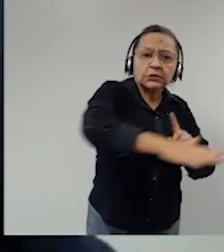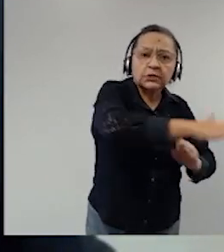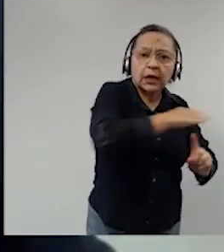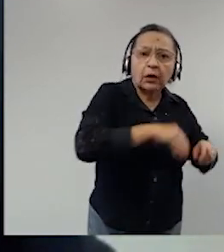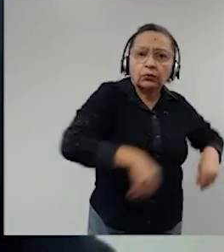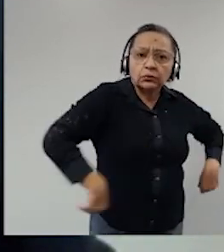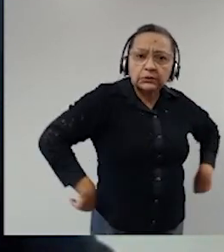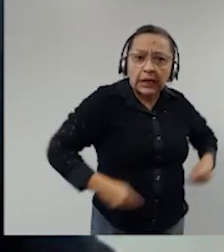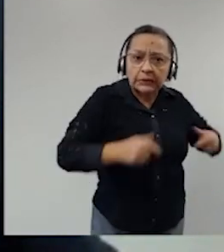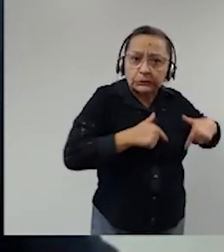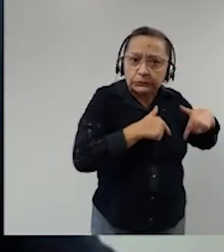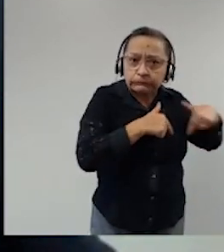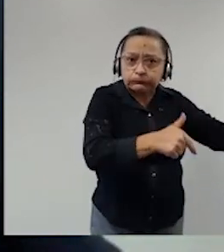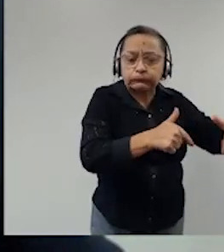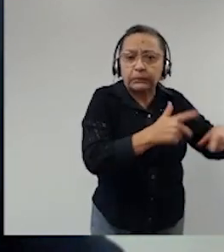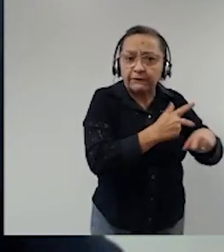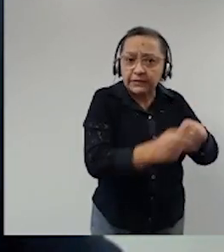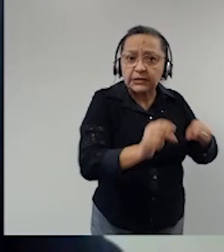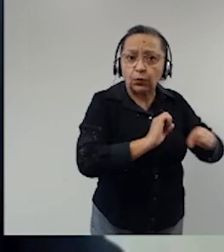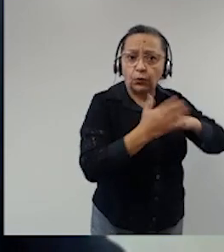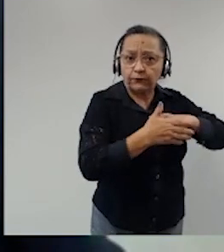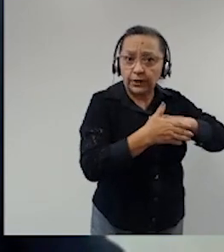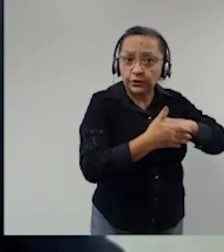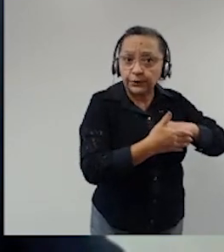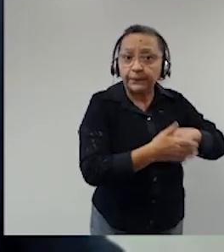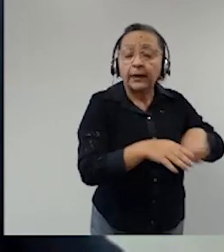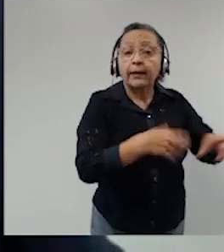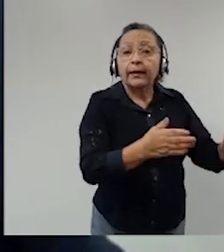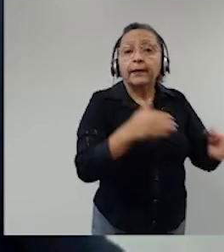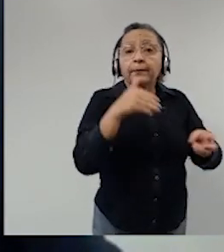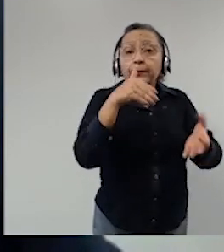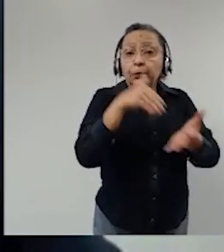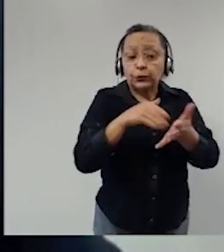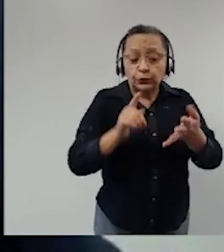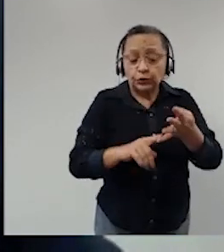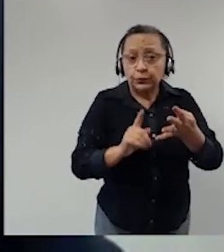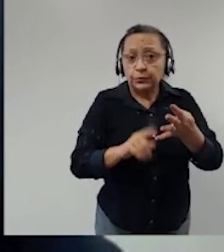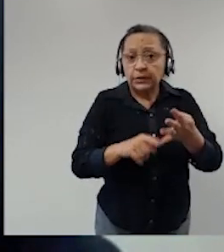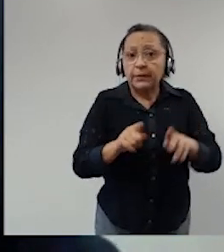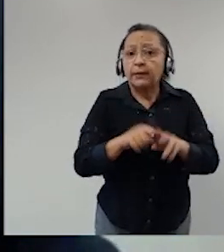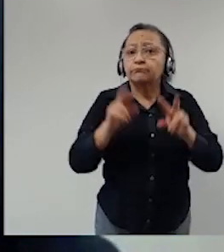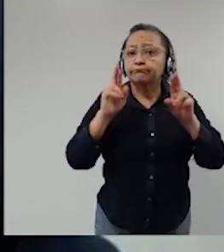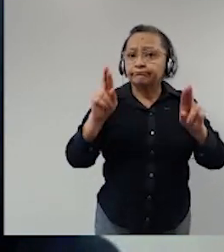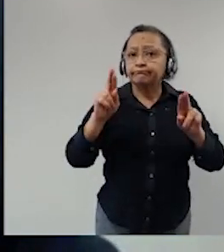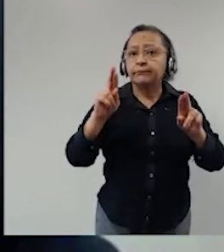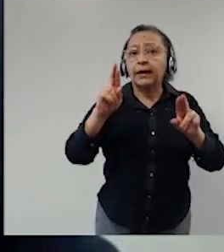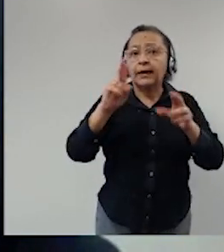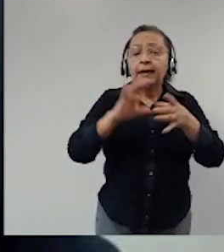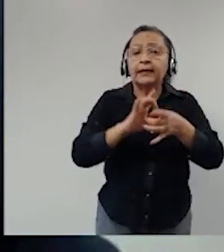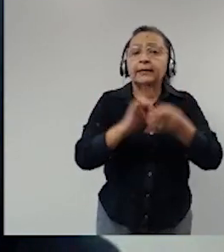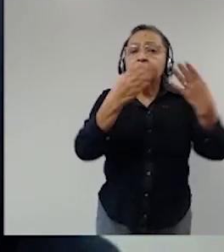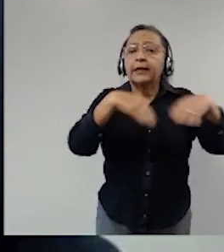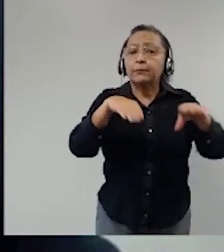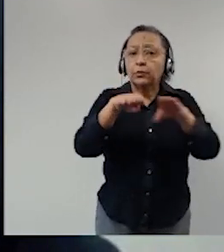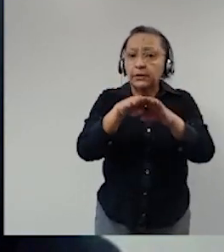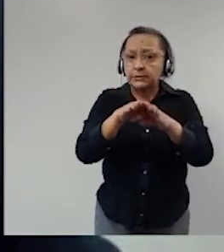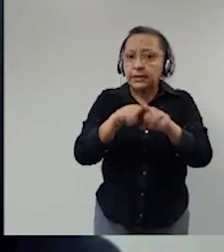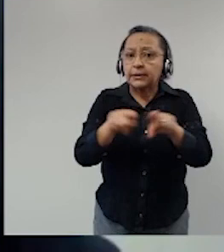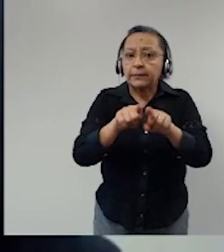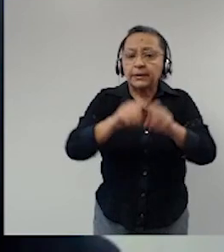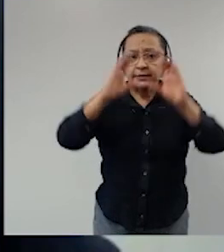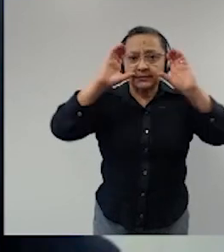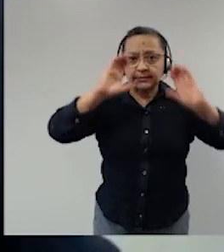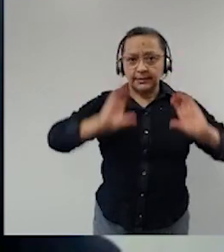no enfrentamento ao Covid-19 e, por último, a perspectiva da democracia e da cidadania. Pois